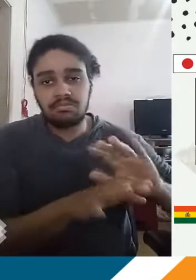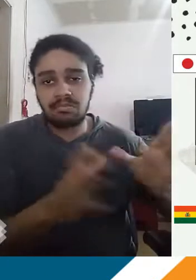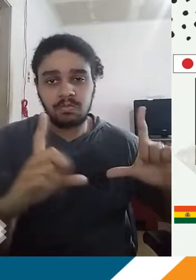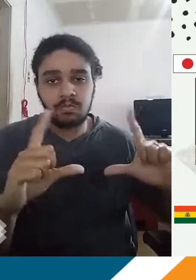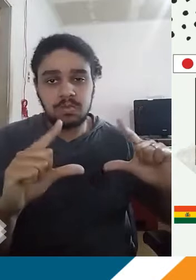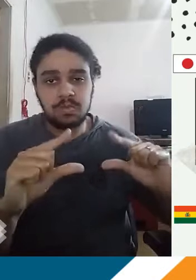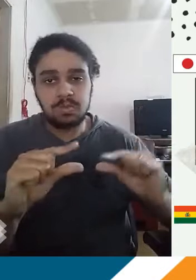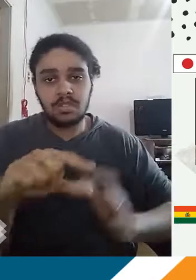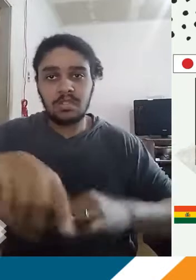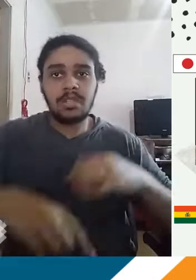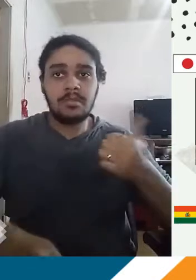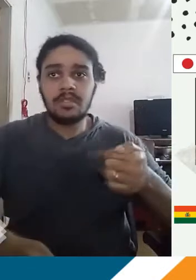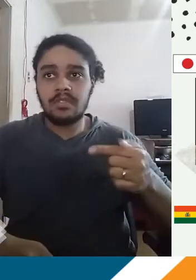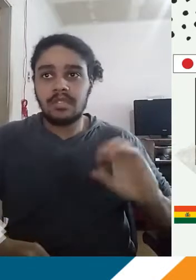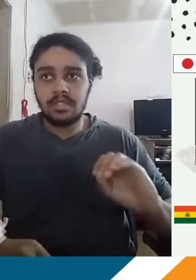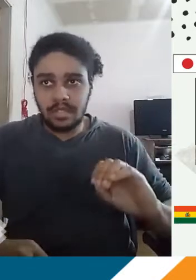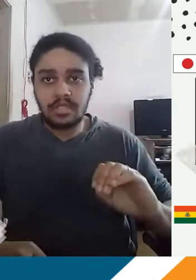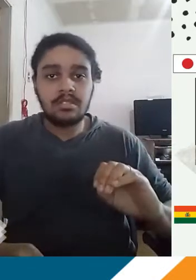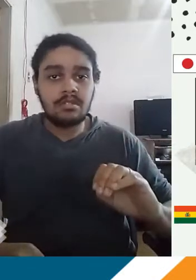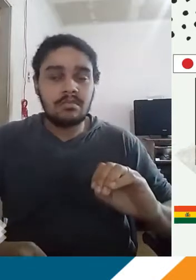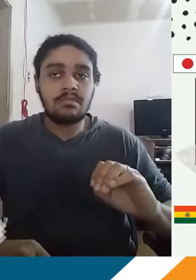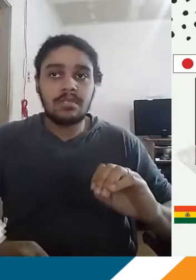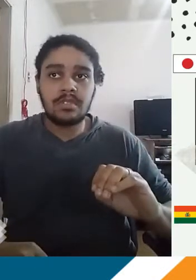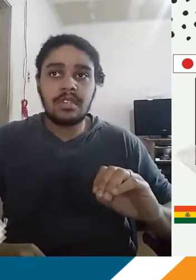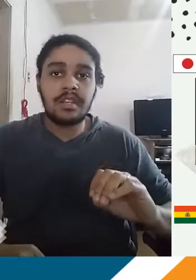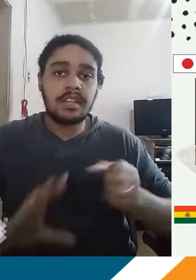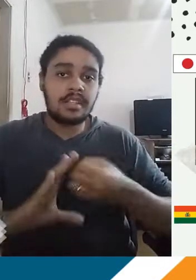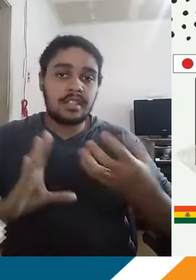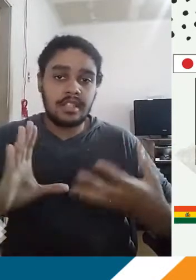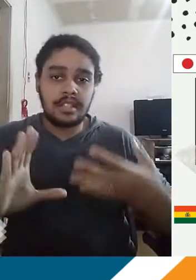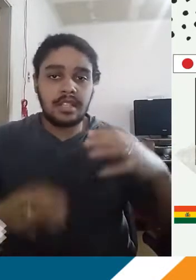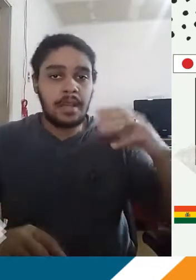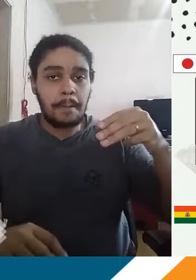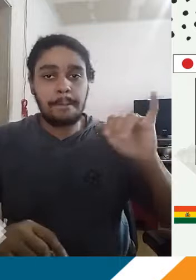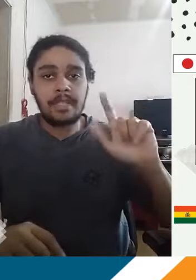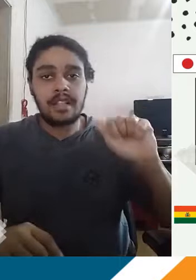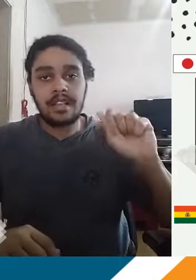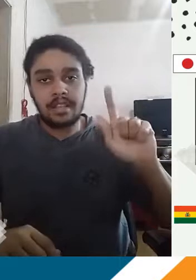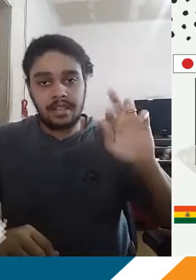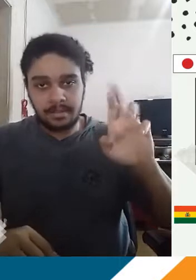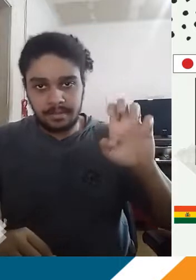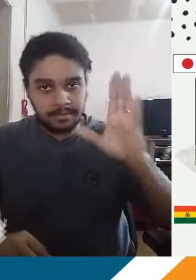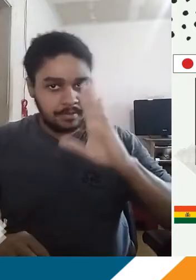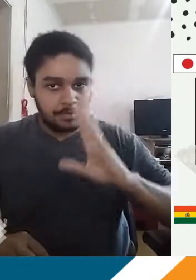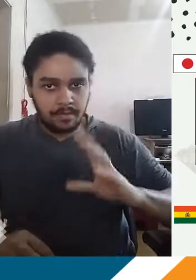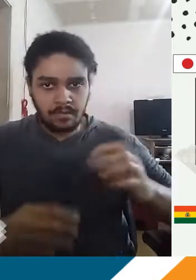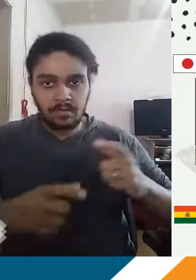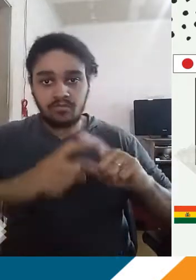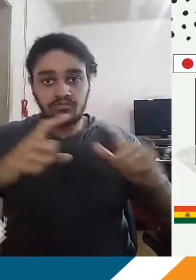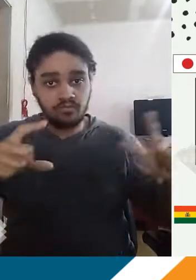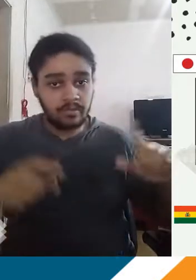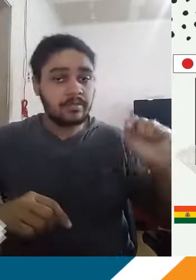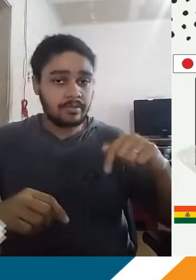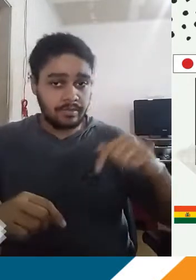pós Segunda Guerra Mundial, e 1970, com o Milagre Brasileiro, que caracteriza ali as grandes taxas de crescimento da história